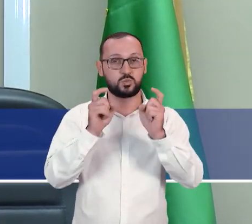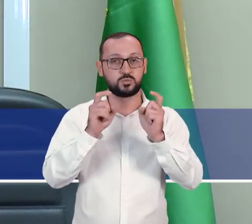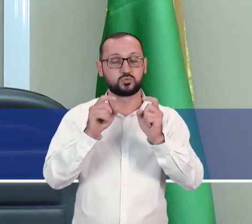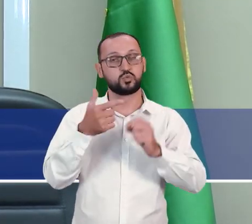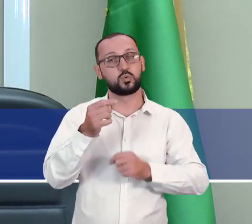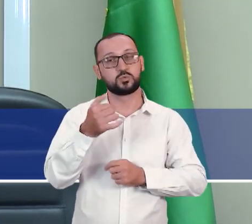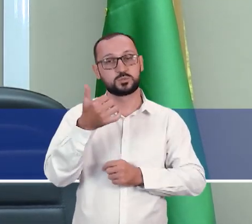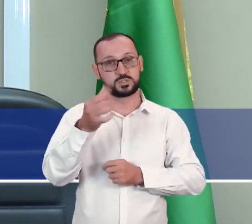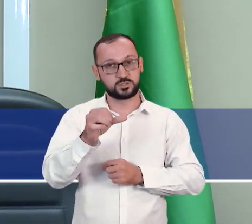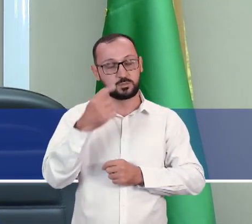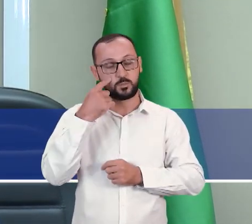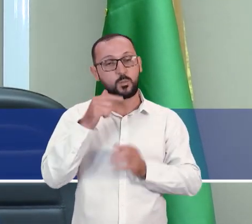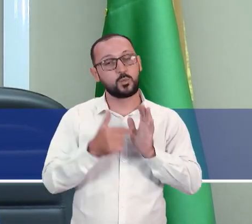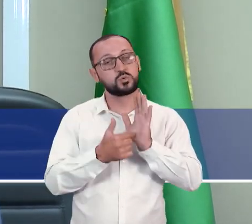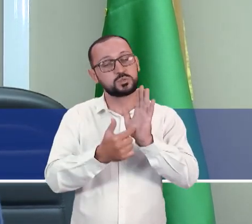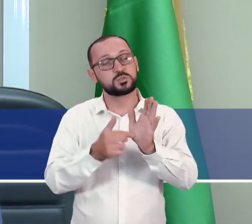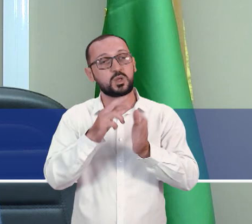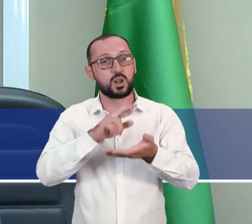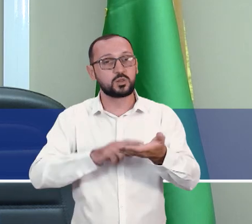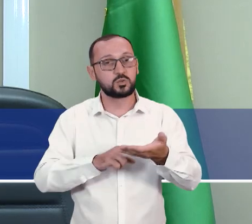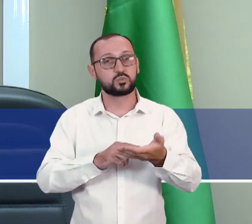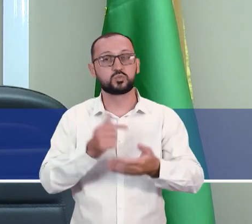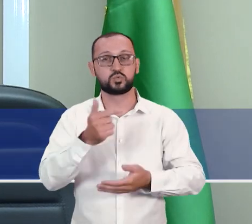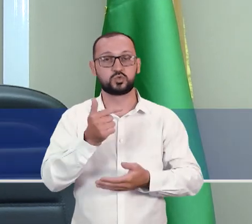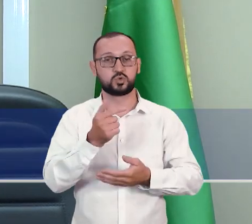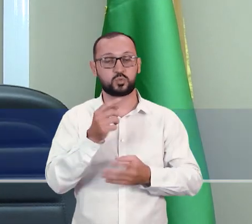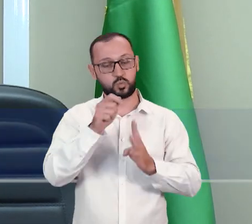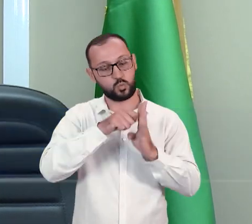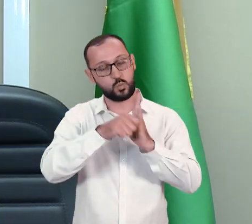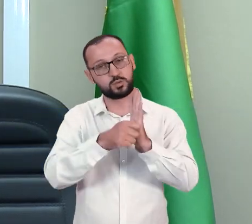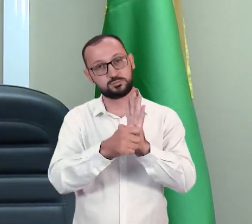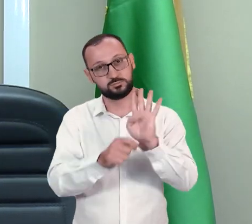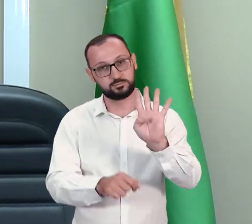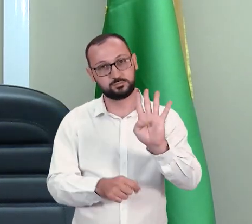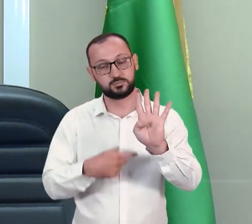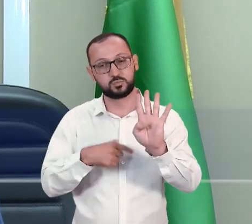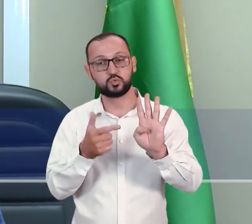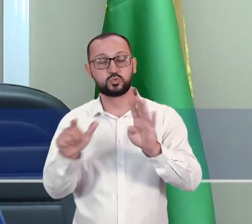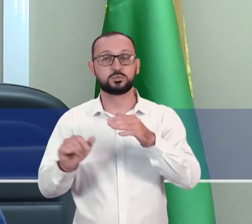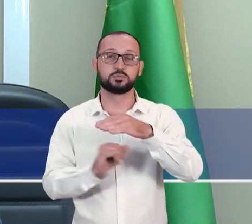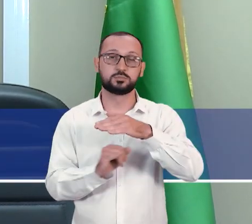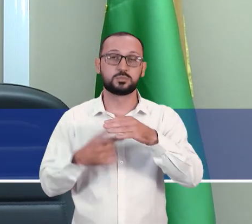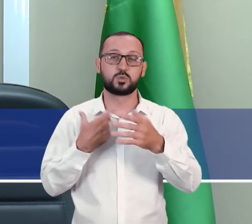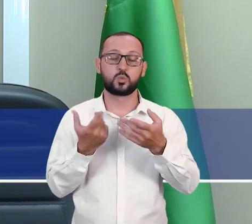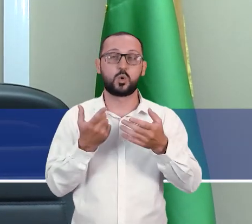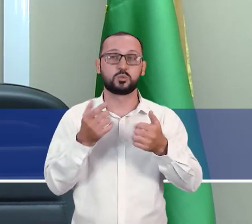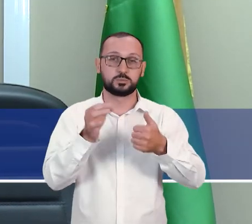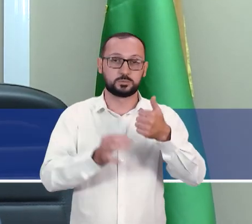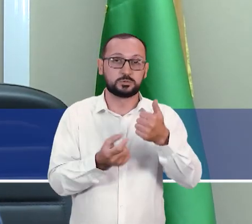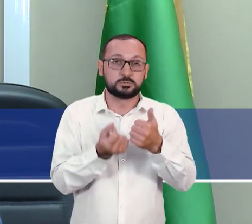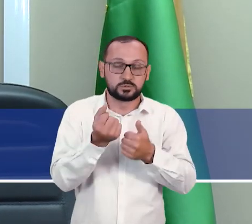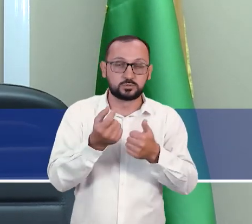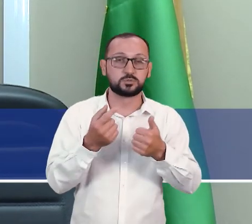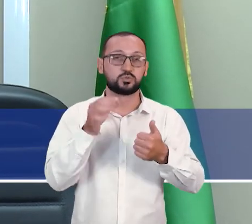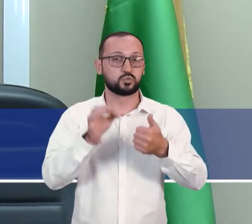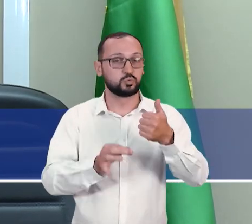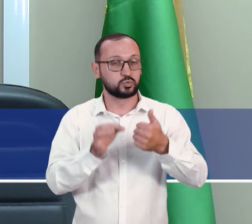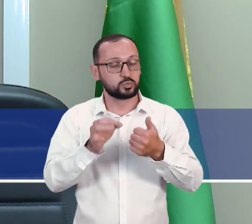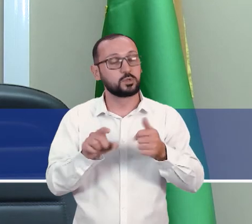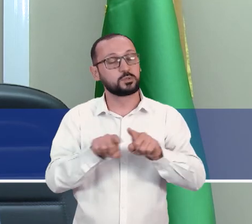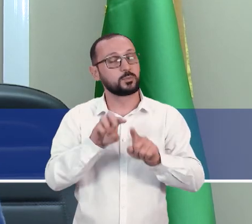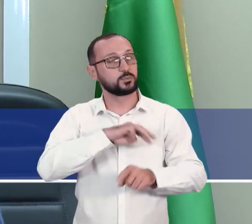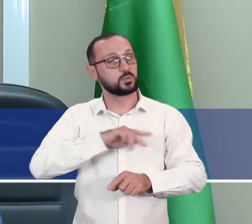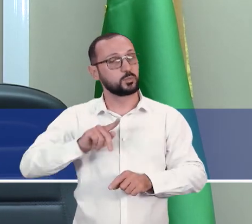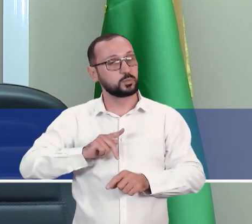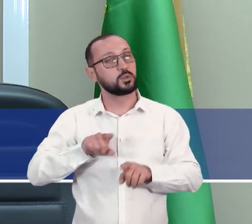última reunião de 2019 com a apresentação dos relatórios fiscais do segundo quadrimestre dos demais órgãos públicos, como o Tribunal de Contas, Tribunal